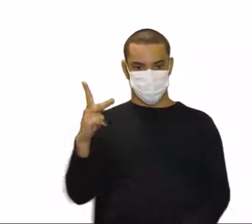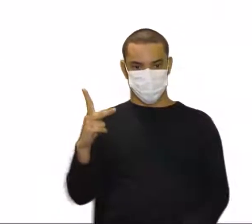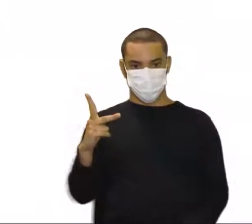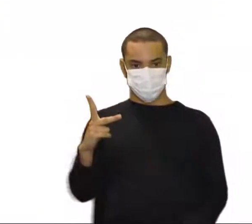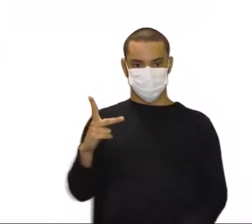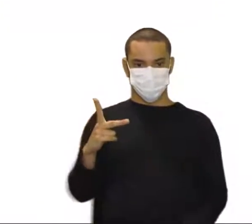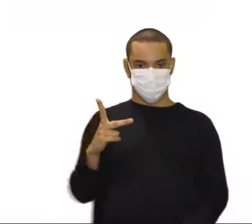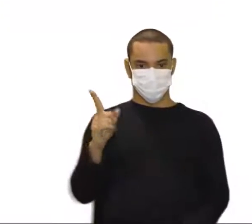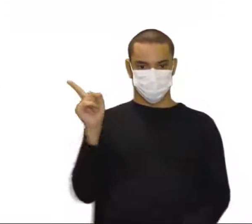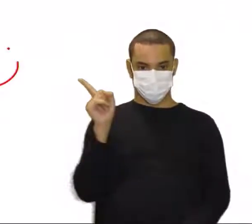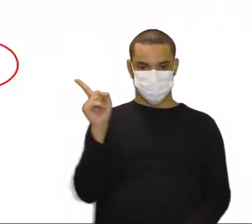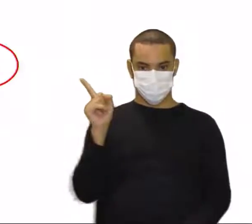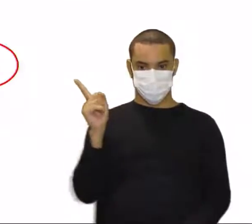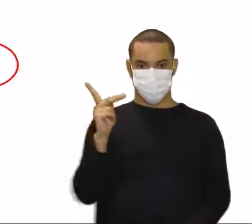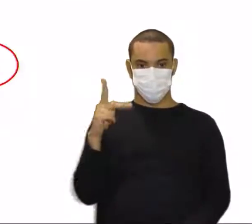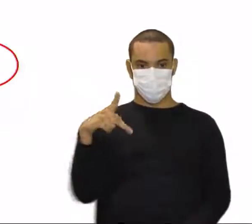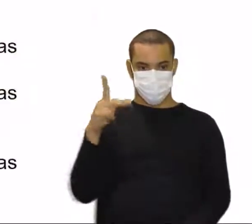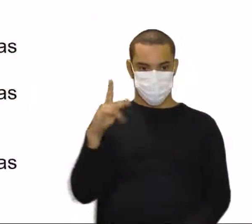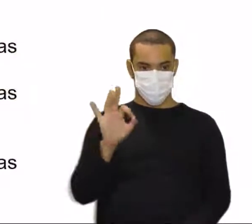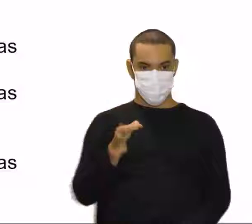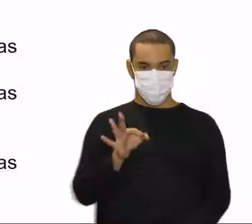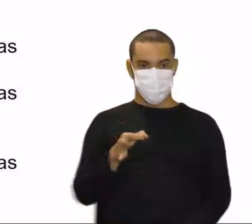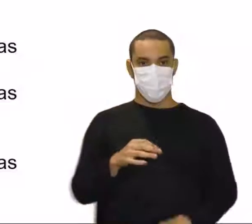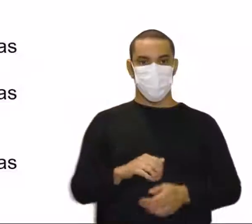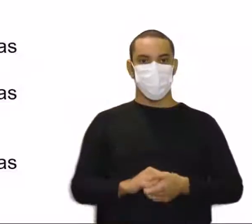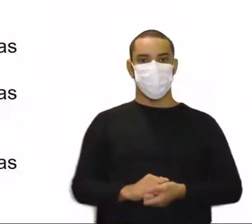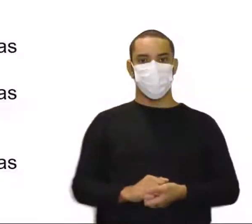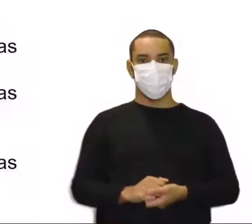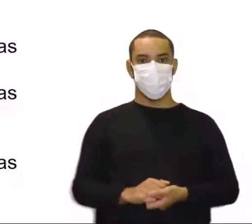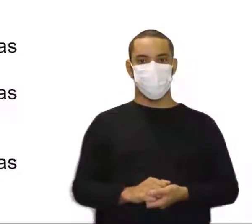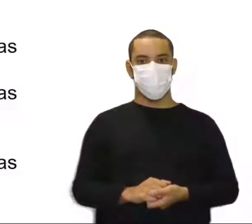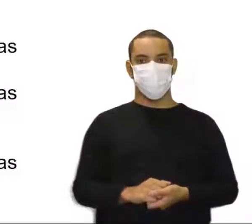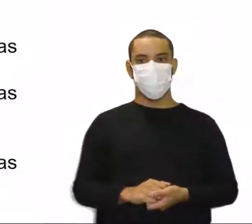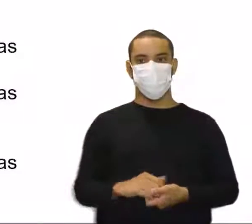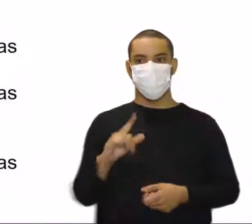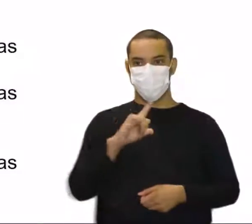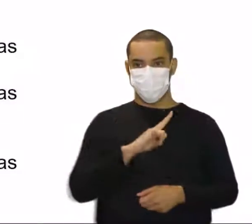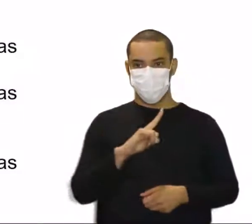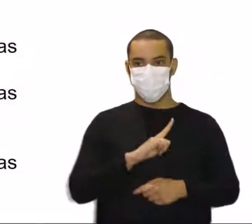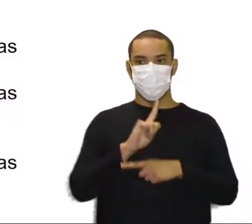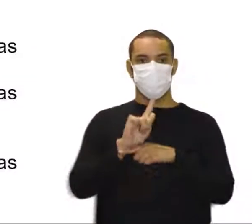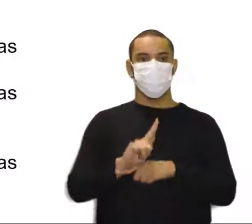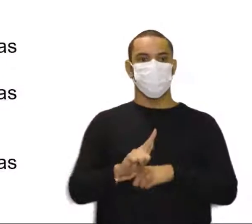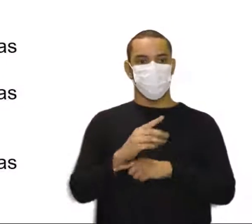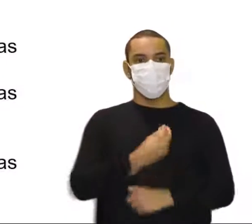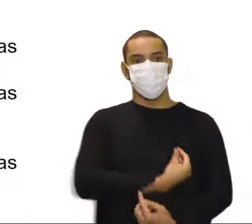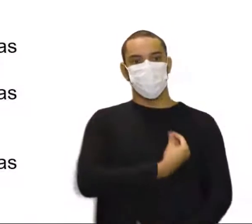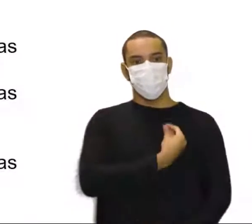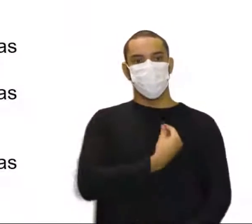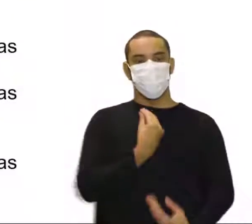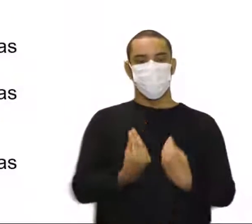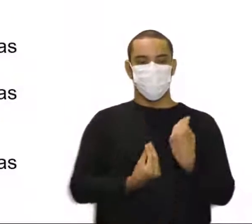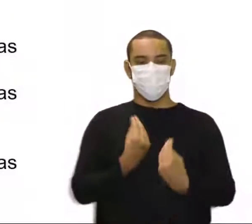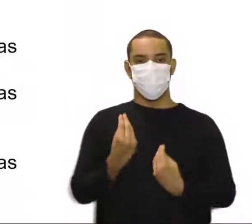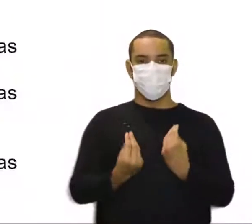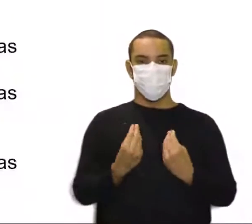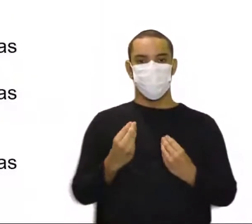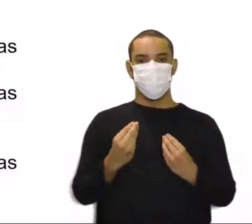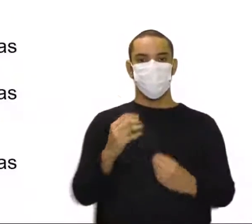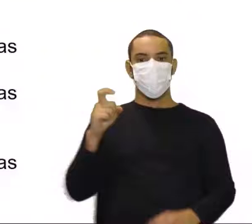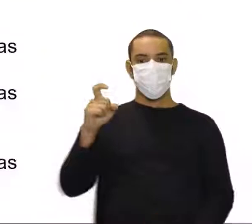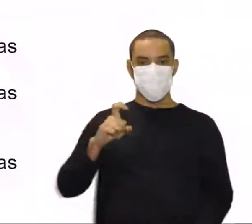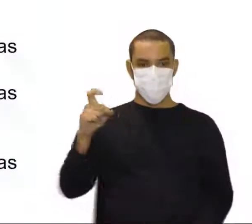ó, tá aqui o vetor de propagação, ok? De uma onda gravitacional esteja orientado no eixo